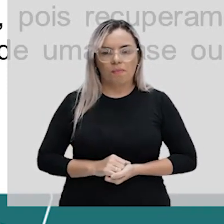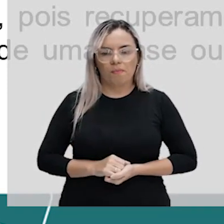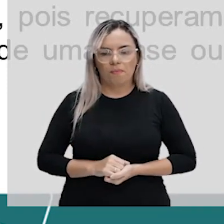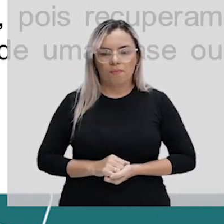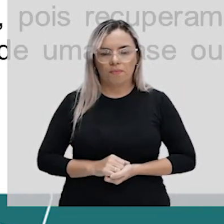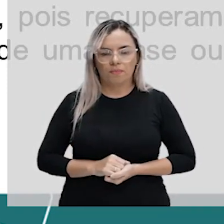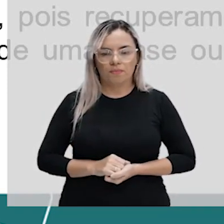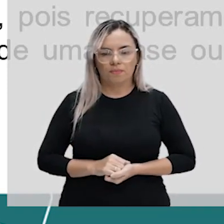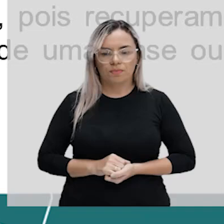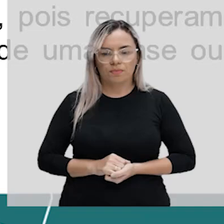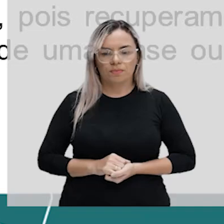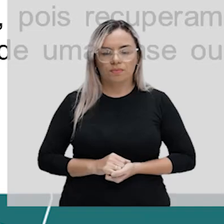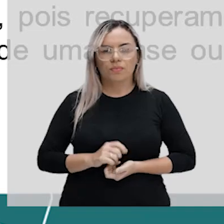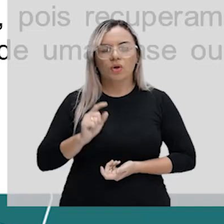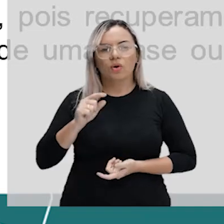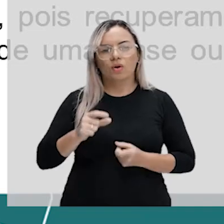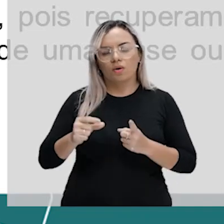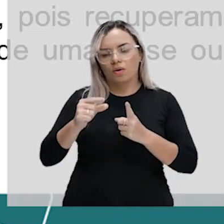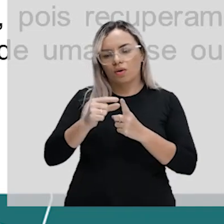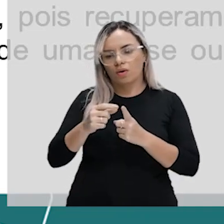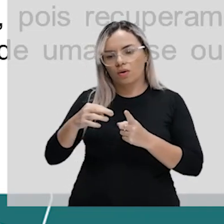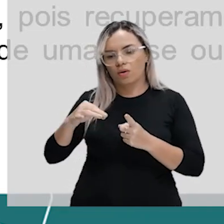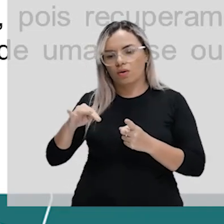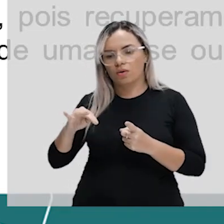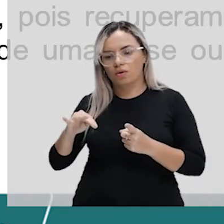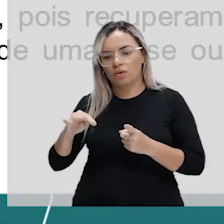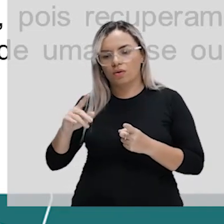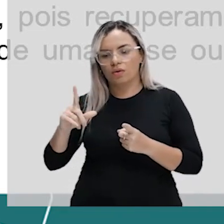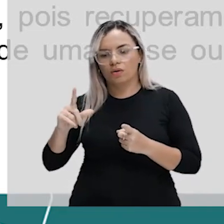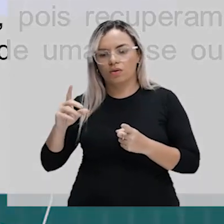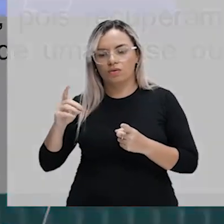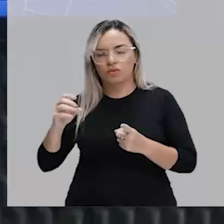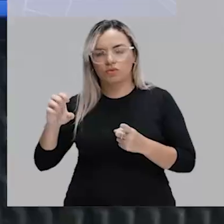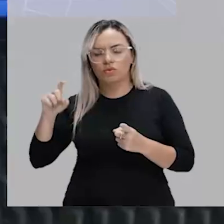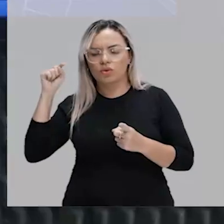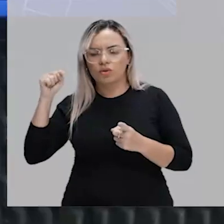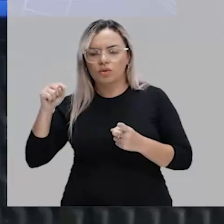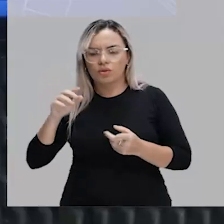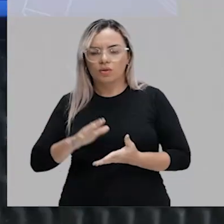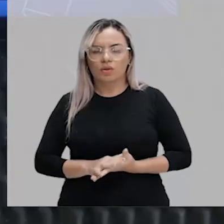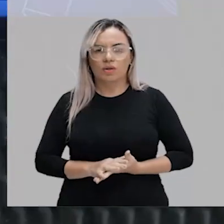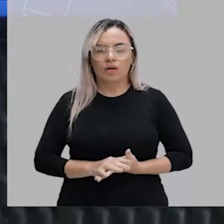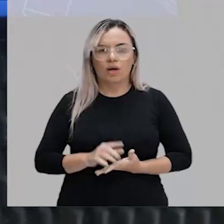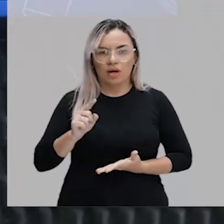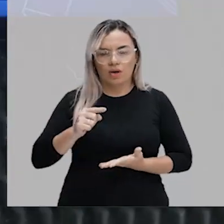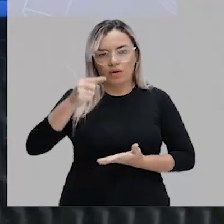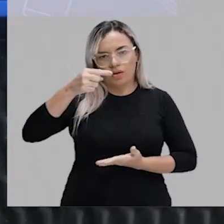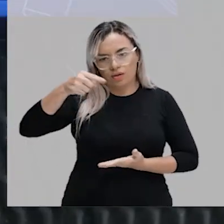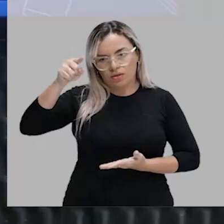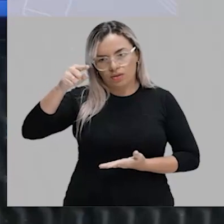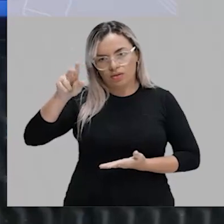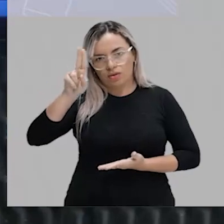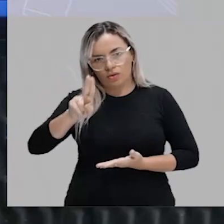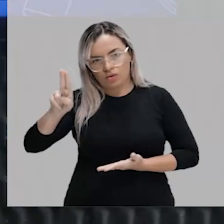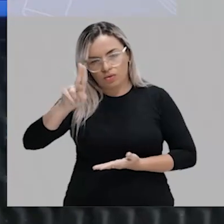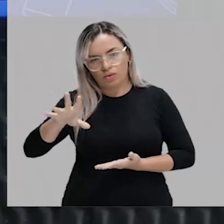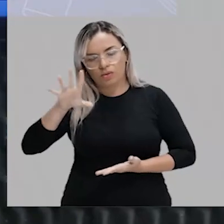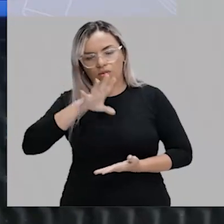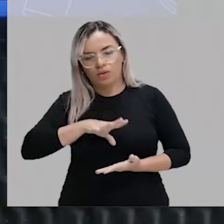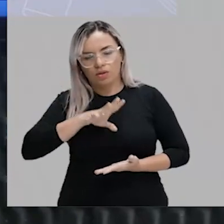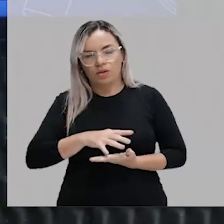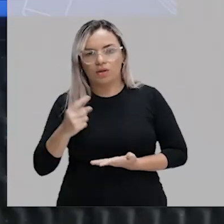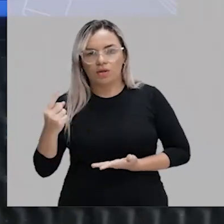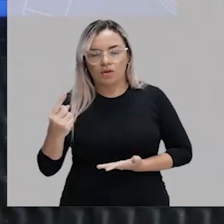tilde. E o que é tilde? Toda aula minha eu falo disso, não tem como não saber mais, é o acento agudo em português. É a única